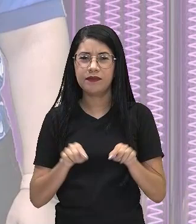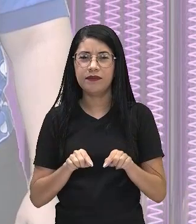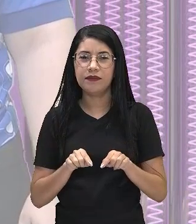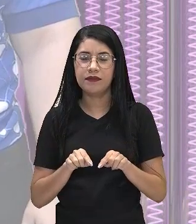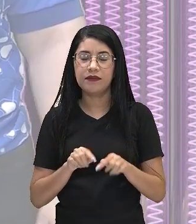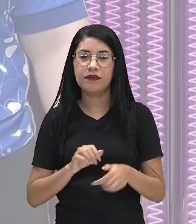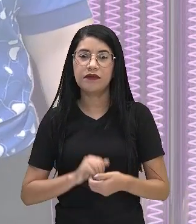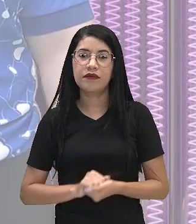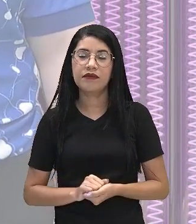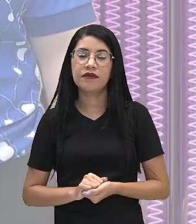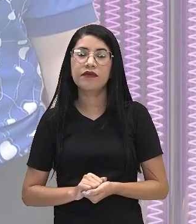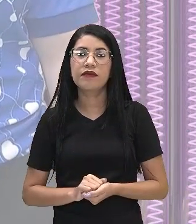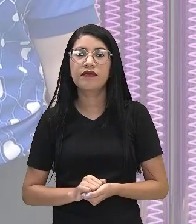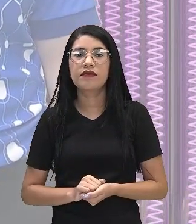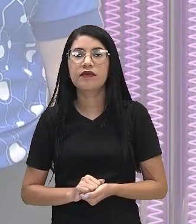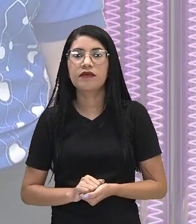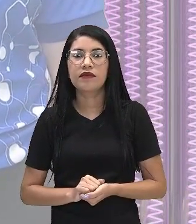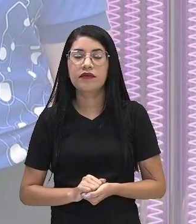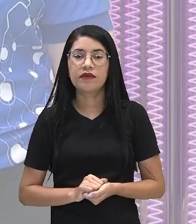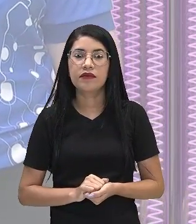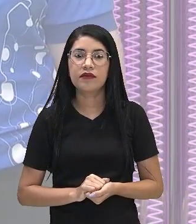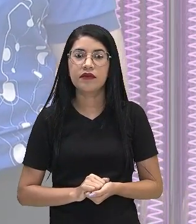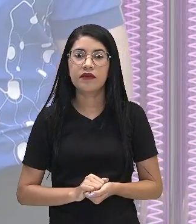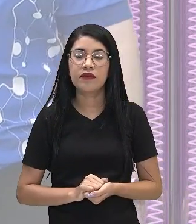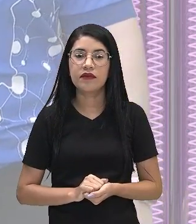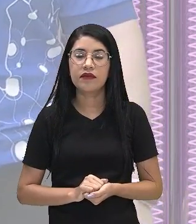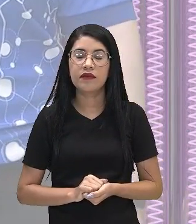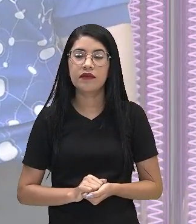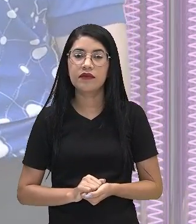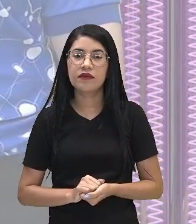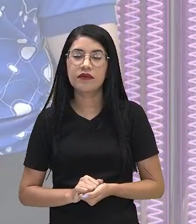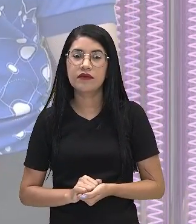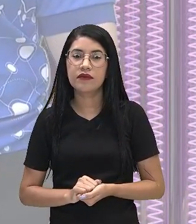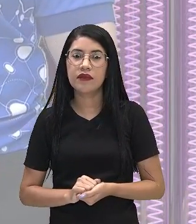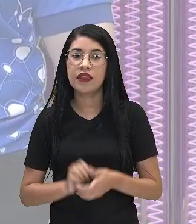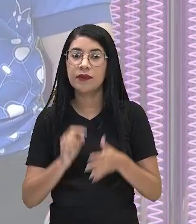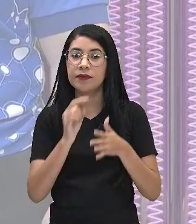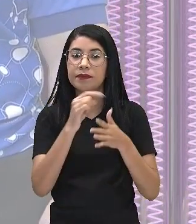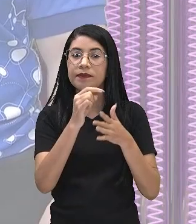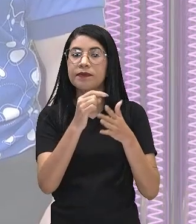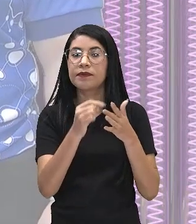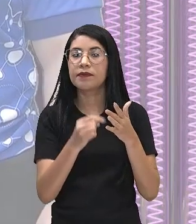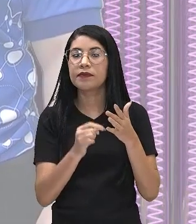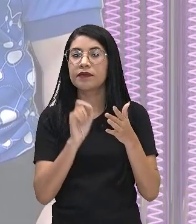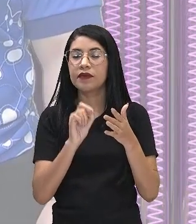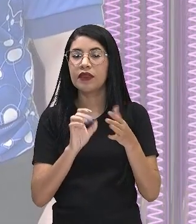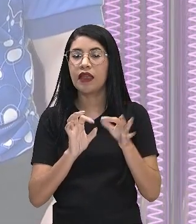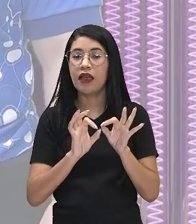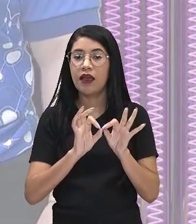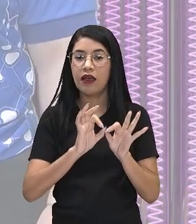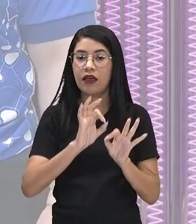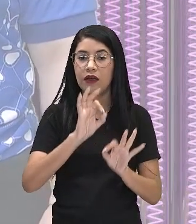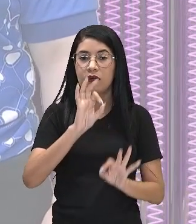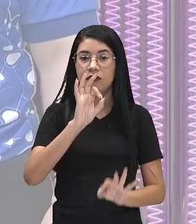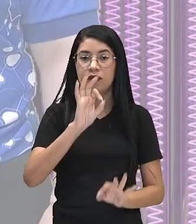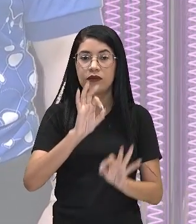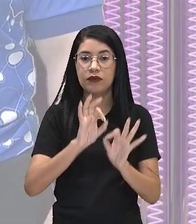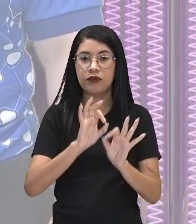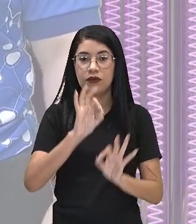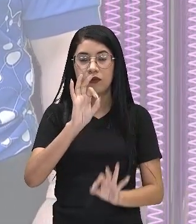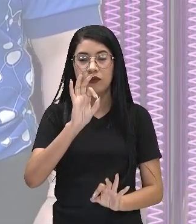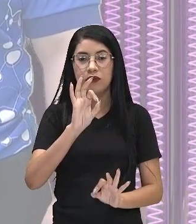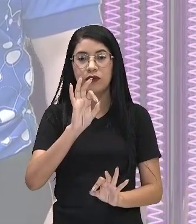né? Elas são no formato de um pentágono, tá bom? Aí os elementos, olha só, tem a altura do